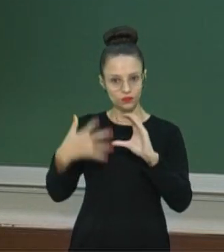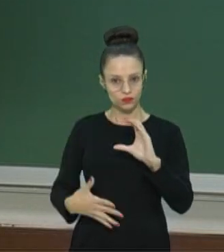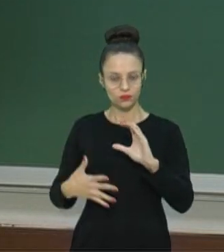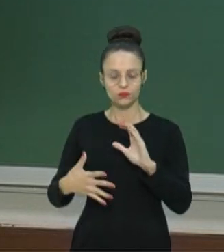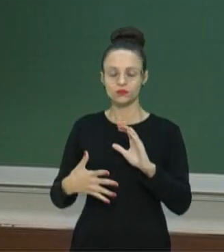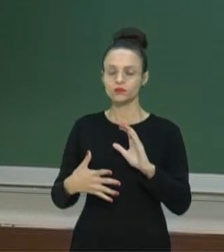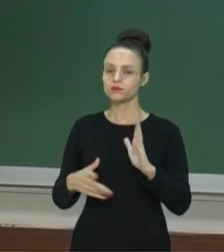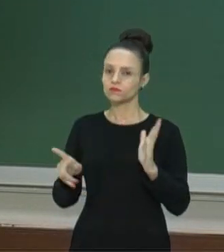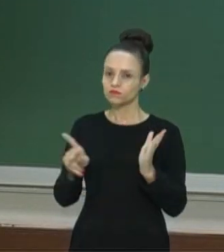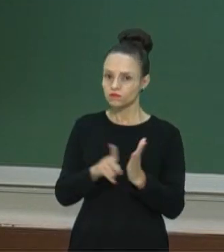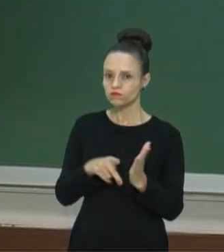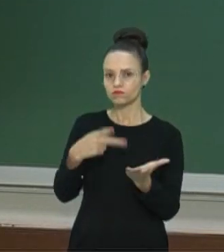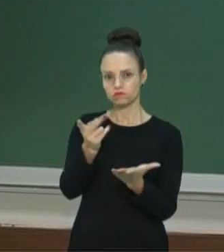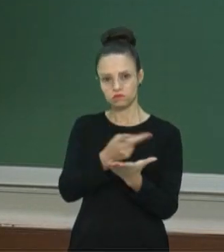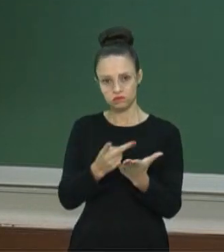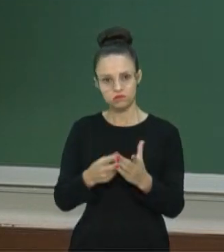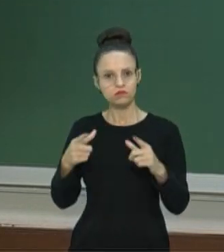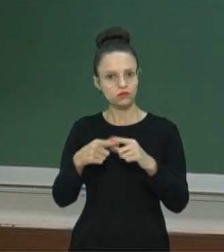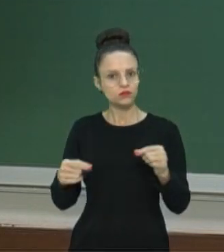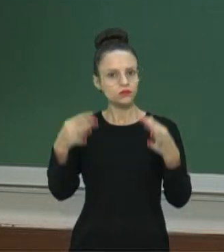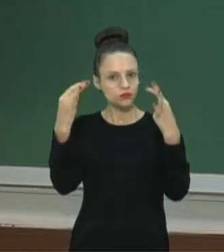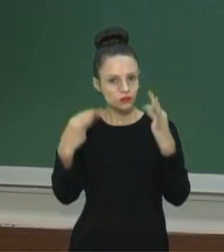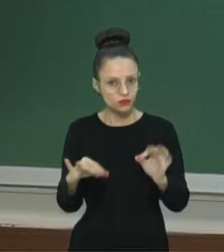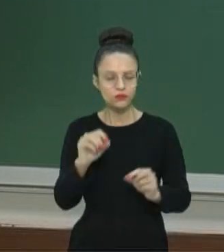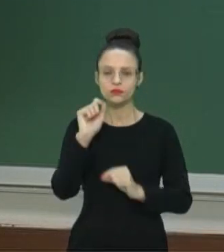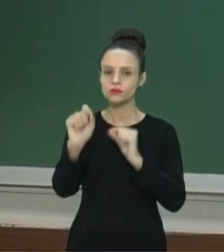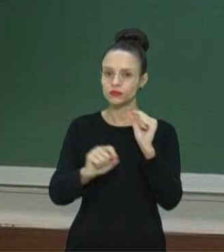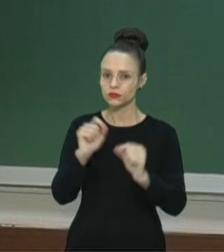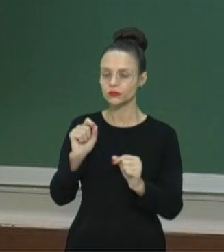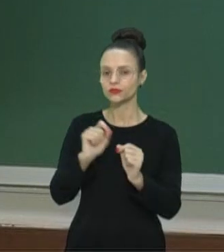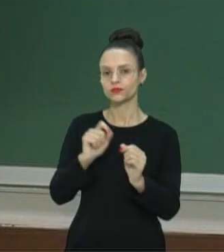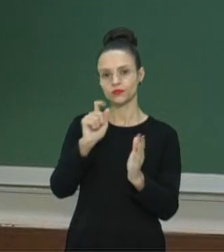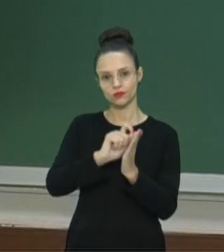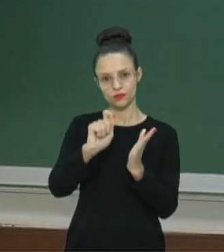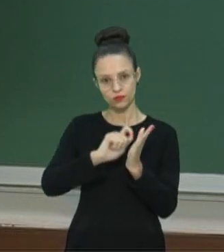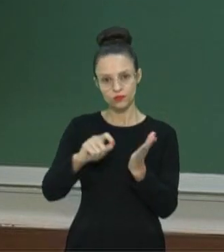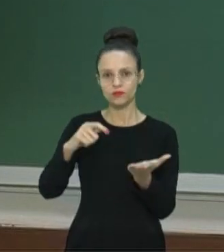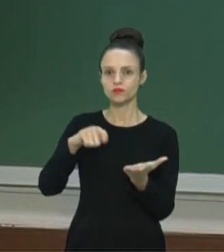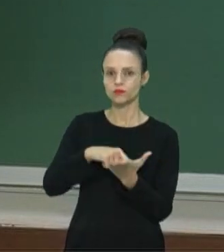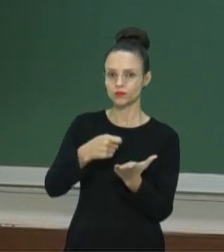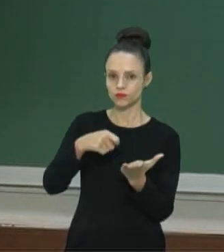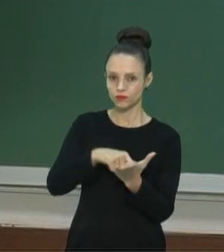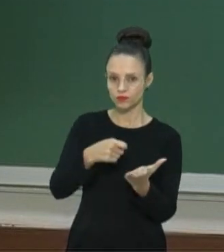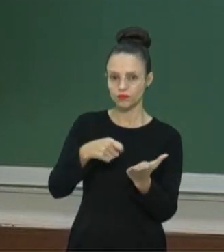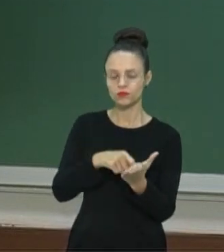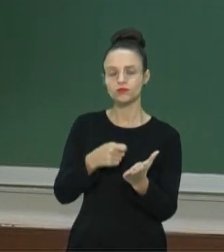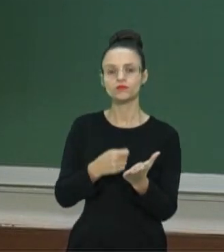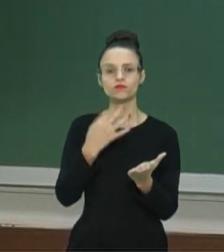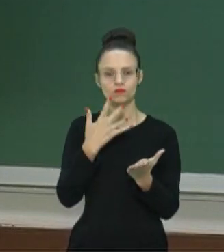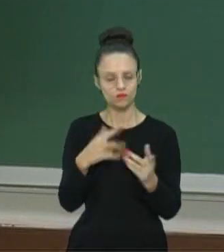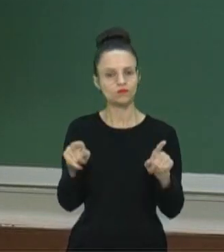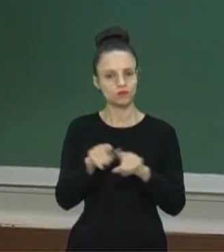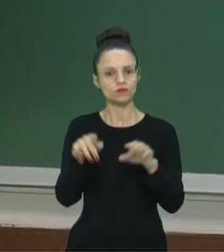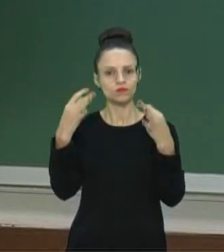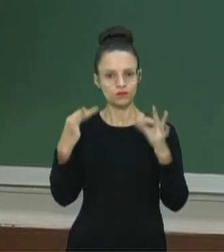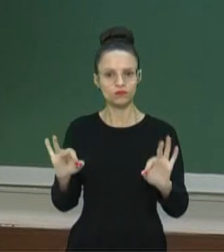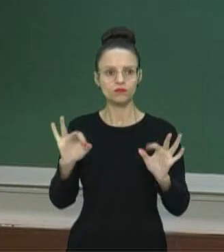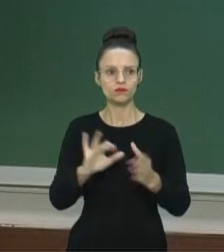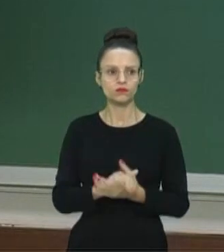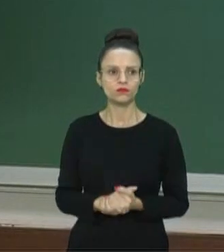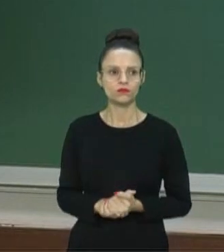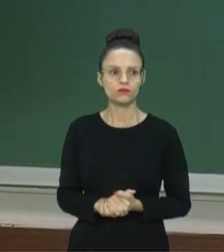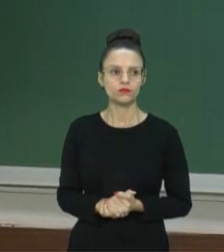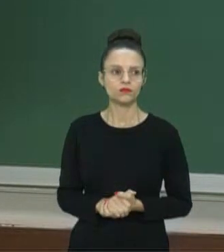da estampa japonesa acertou e quem fez o trabalho da xilogravura em cores também acertou.